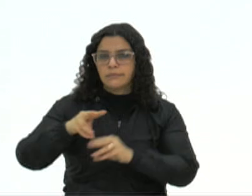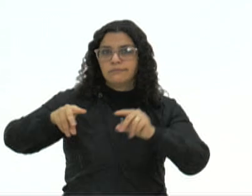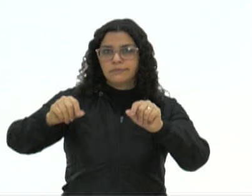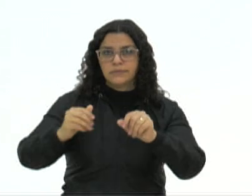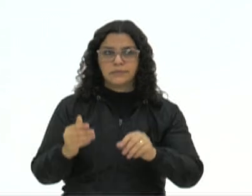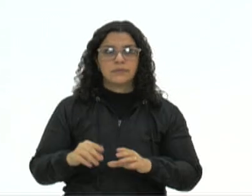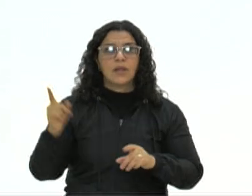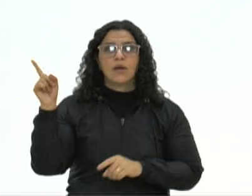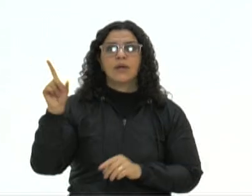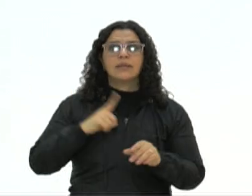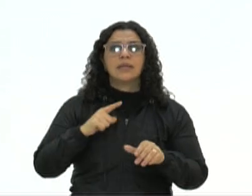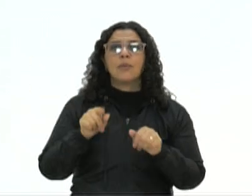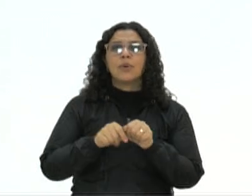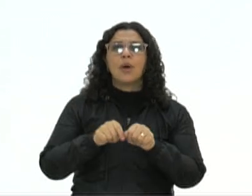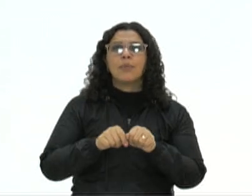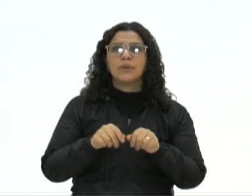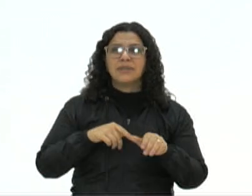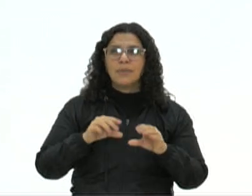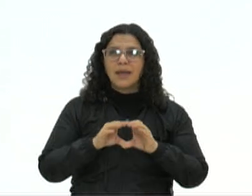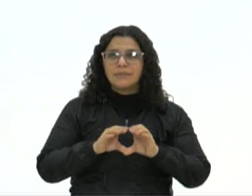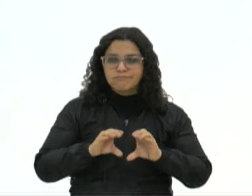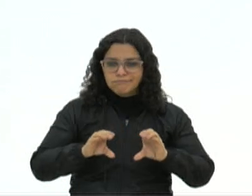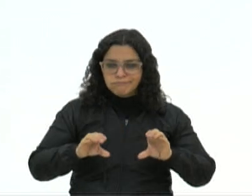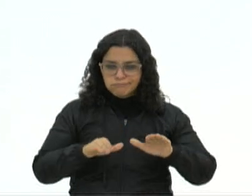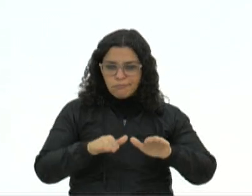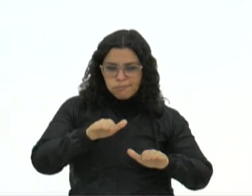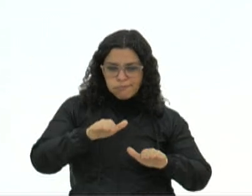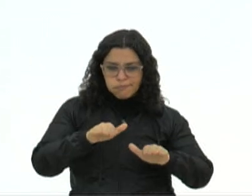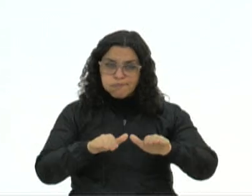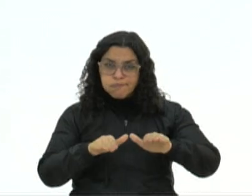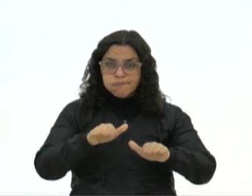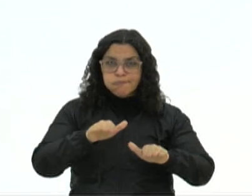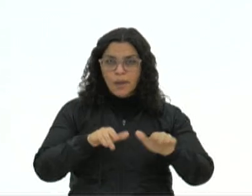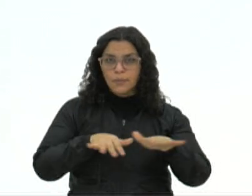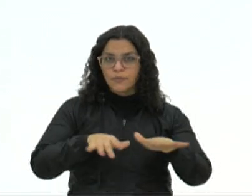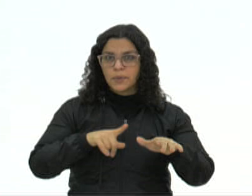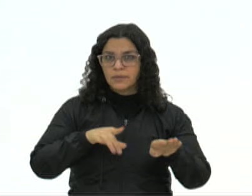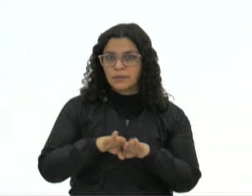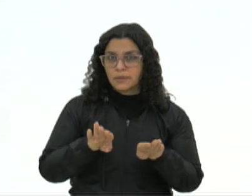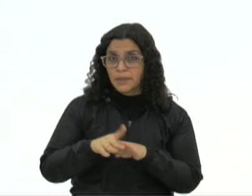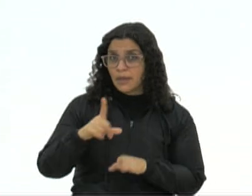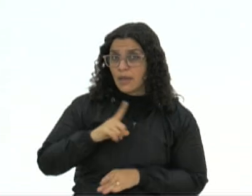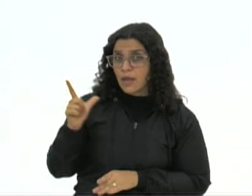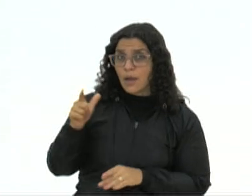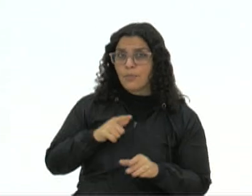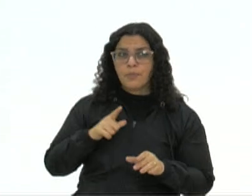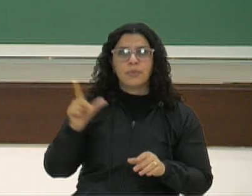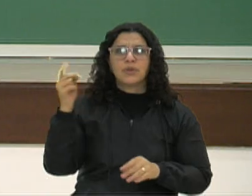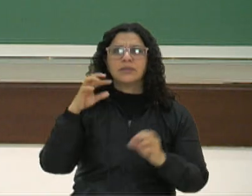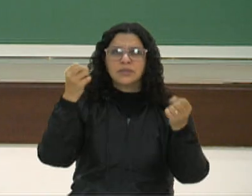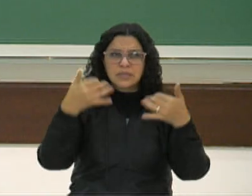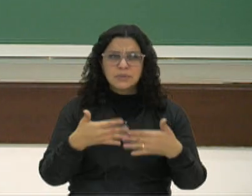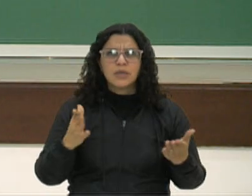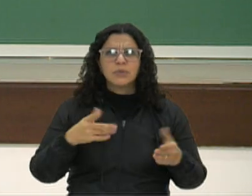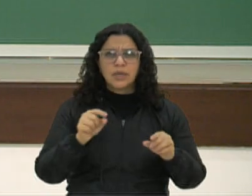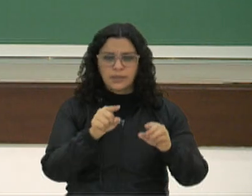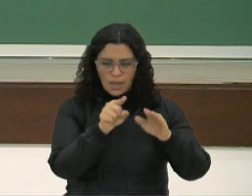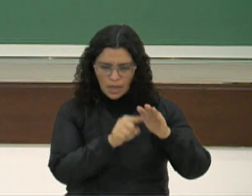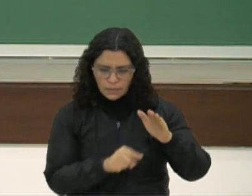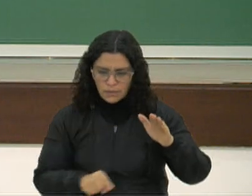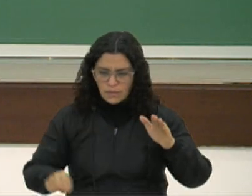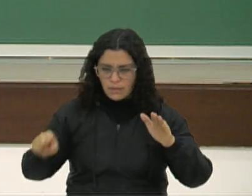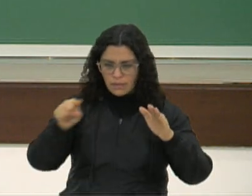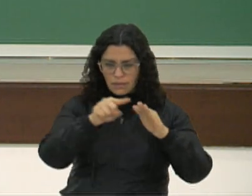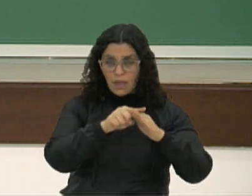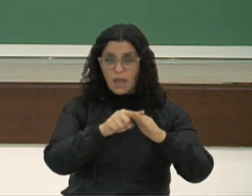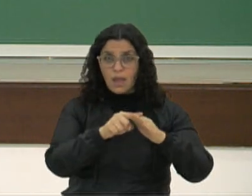Temos aqui o tectonismo de placas, né, ocorre com a movimentação das placas, os movimentos de convecção que nós temos no interior do planeta, né? O